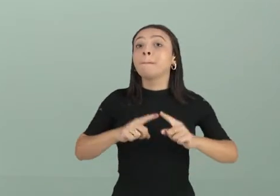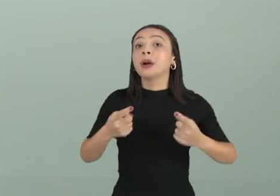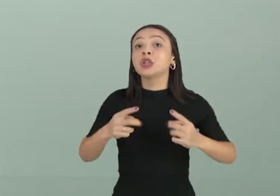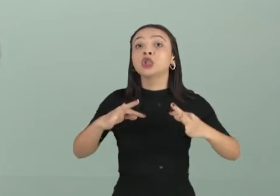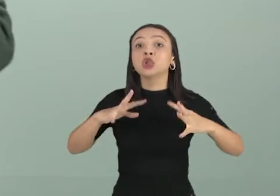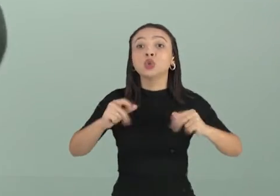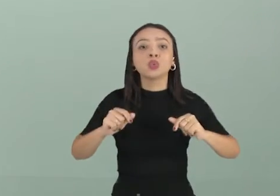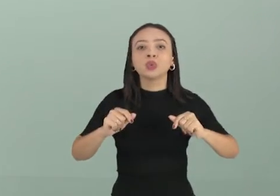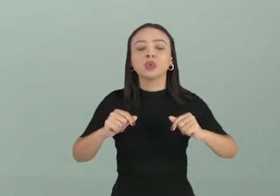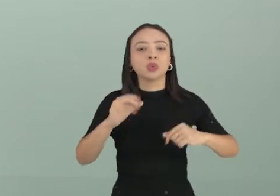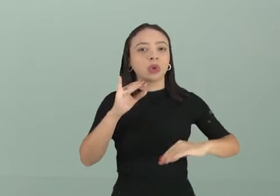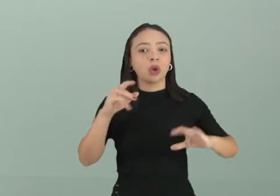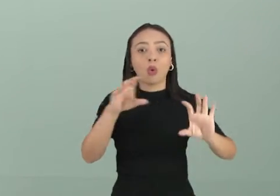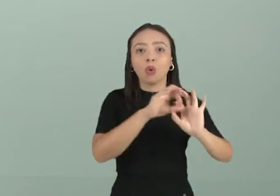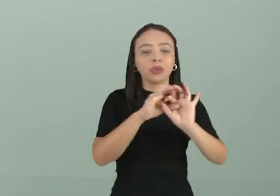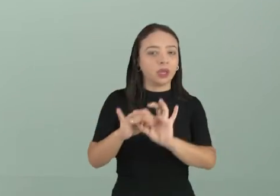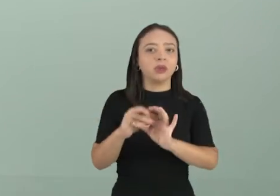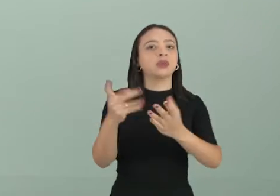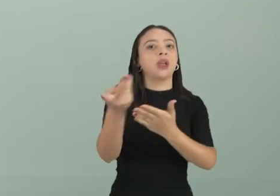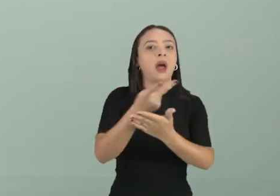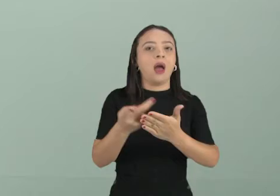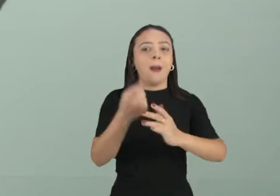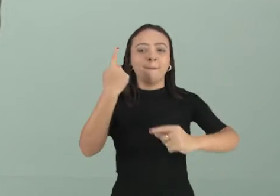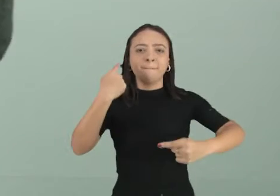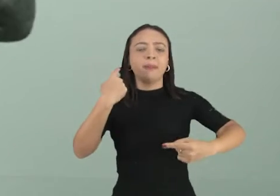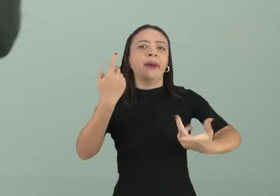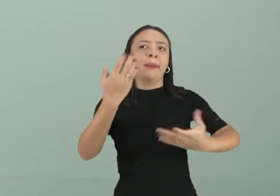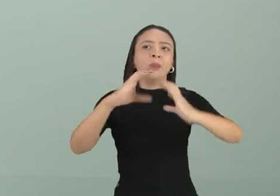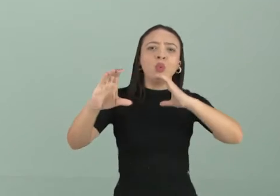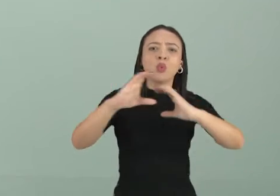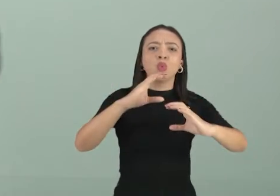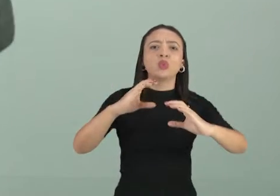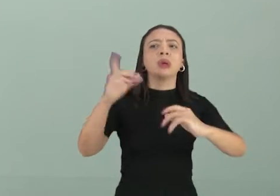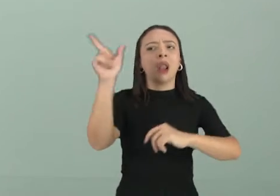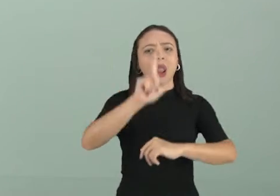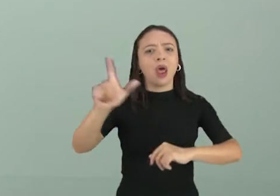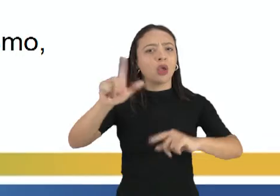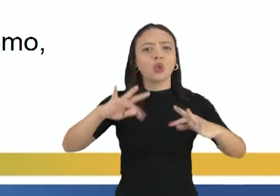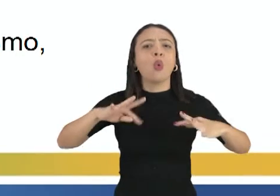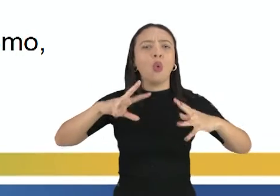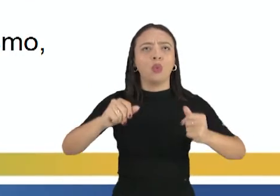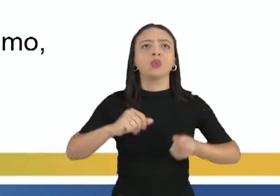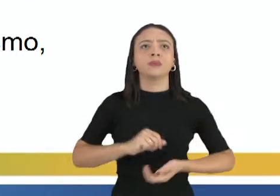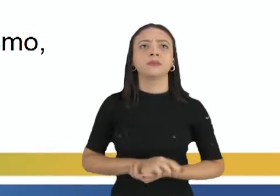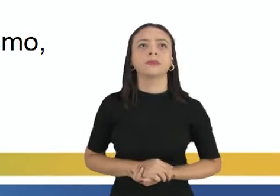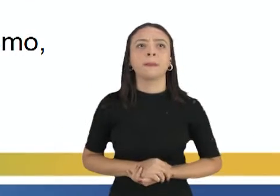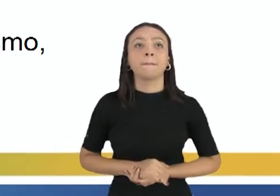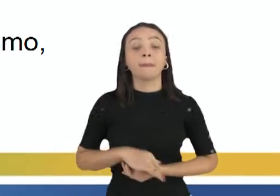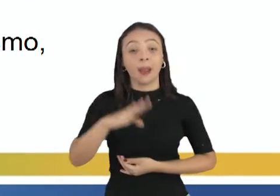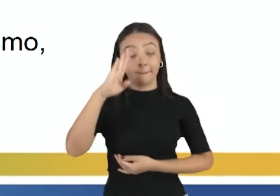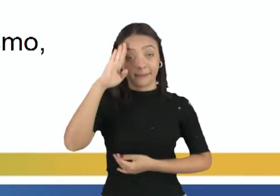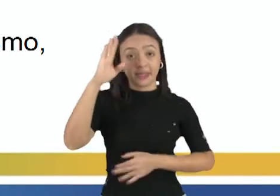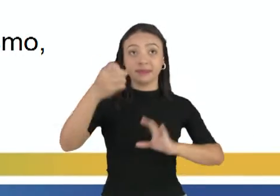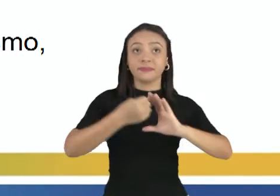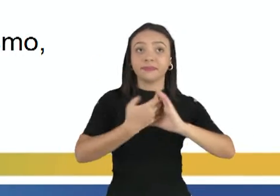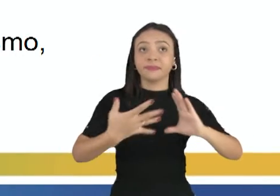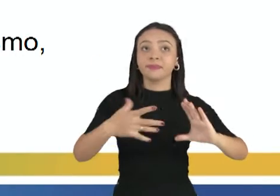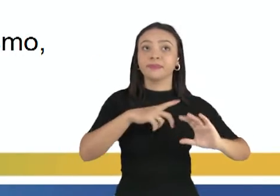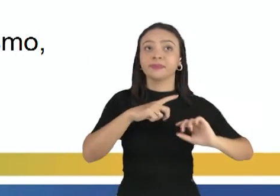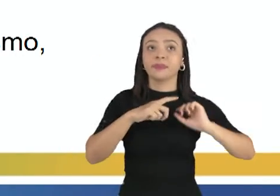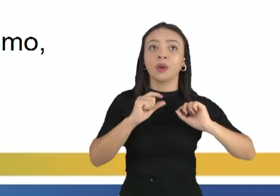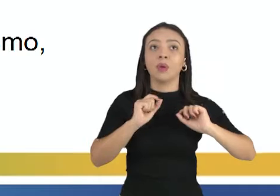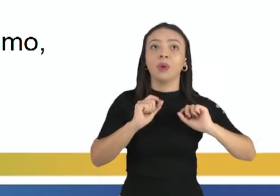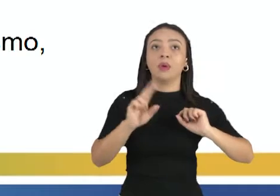da música, da literatura, da arte como um todo. E aí, como principais características, nós vamos ter